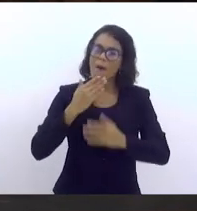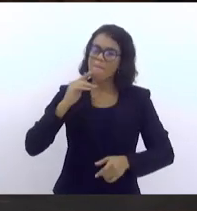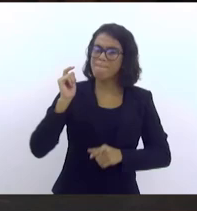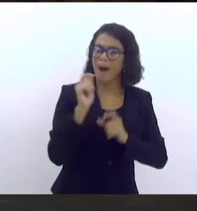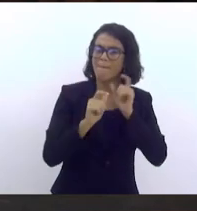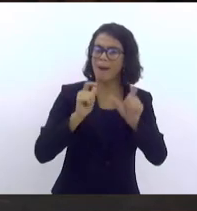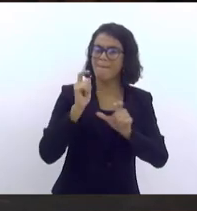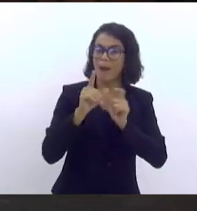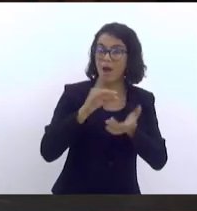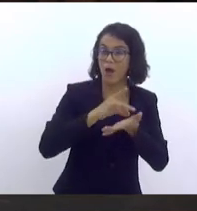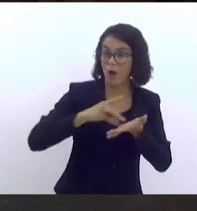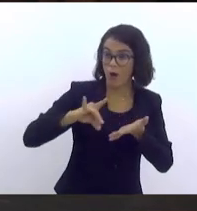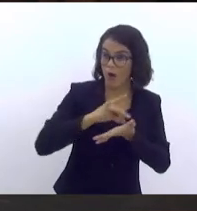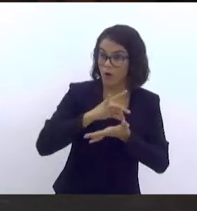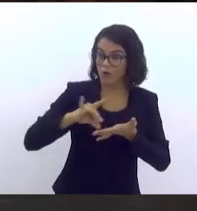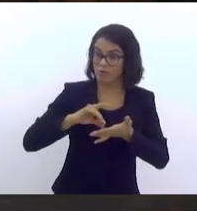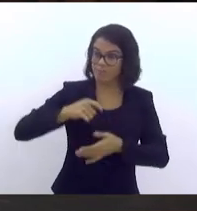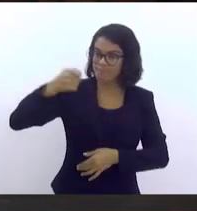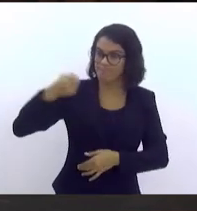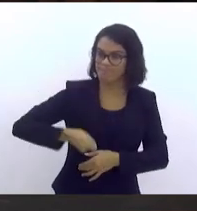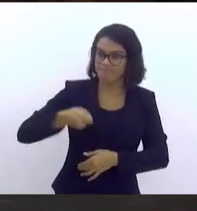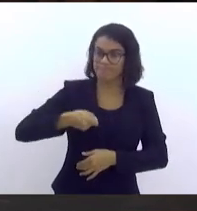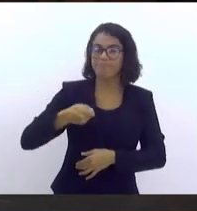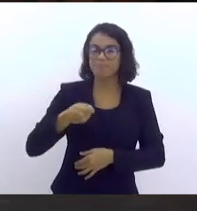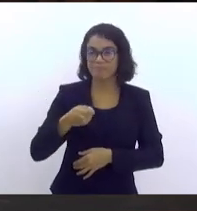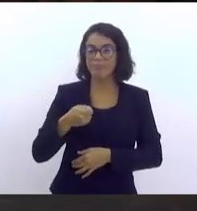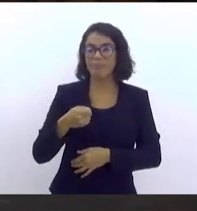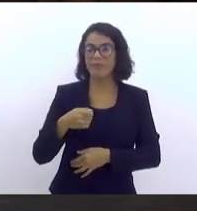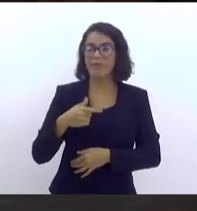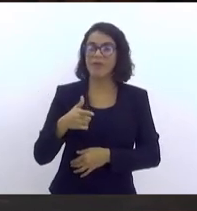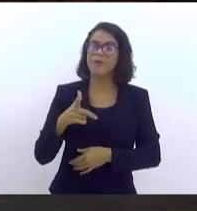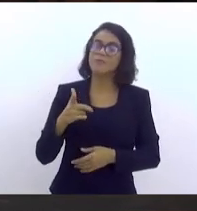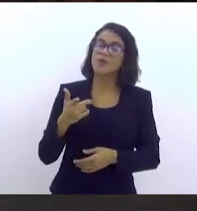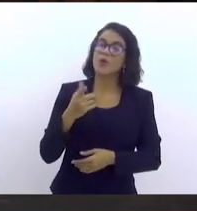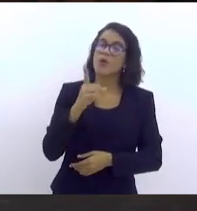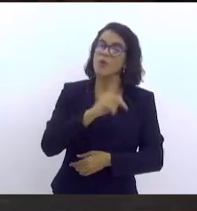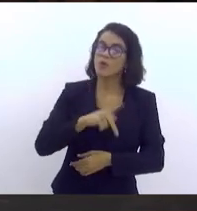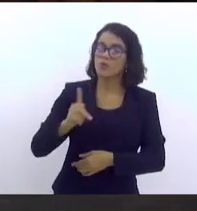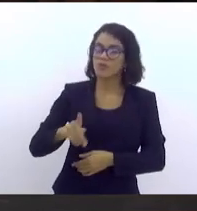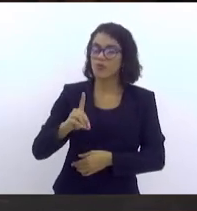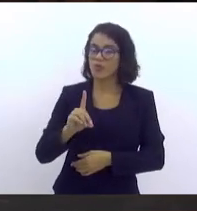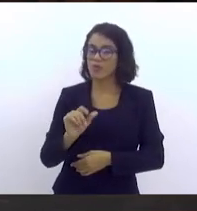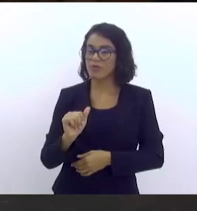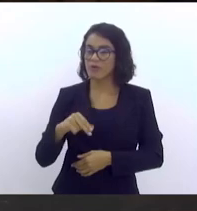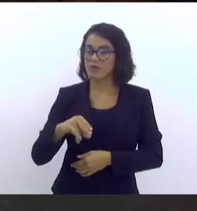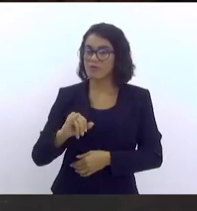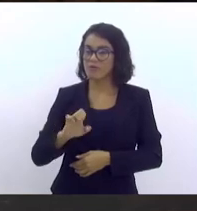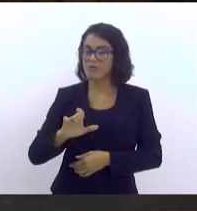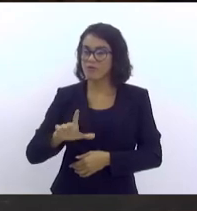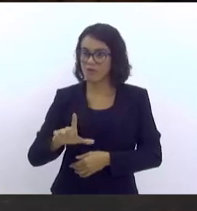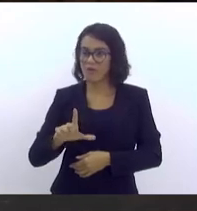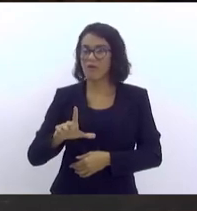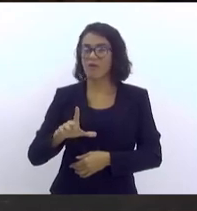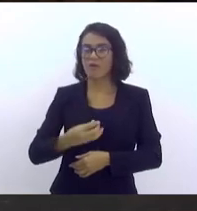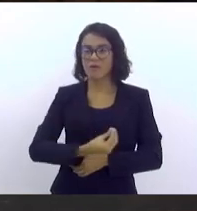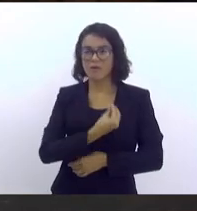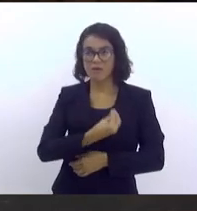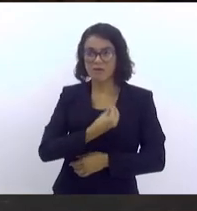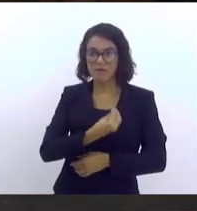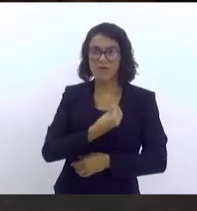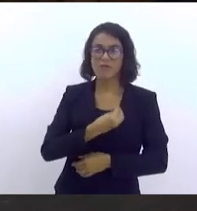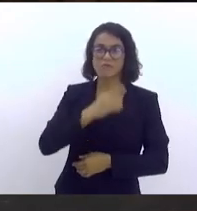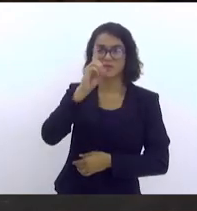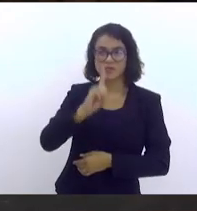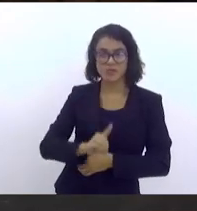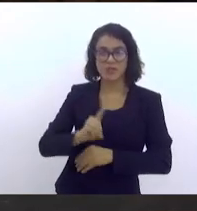e antes mesmo desse governo começar o professor Daniel cara que faz parte da campanha Nacional pelo Direito da